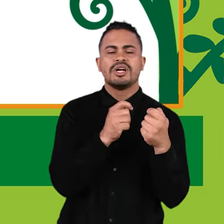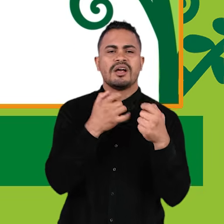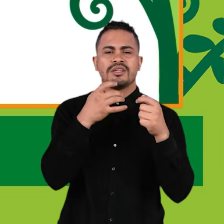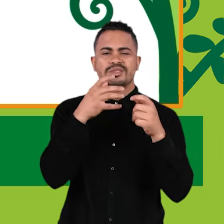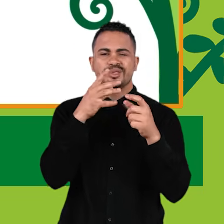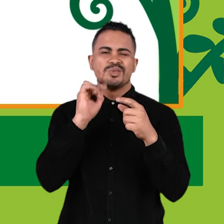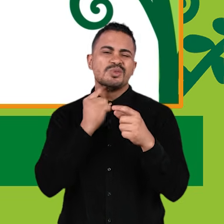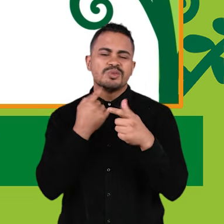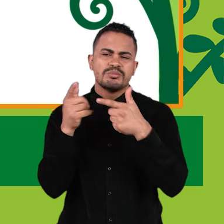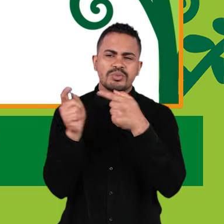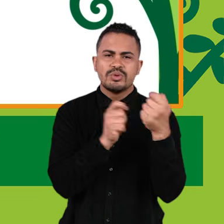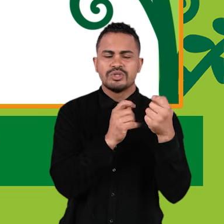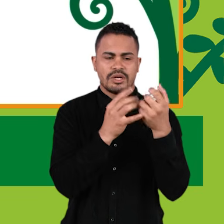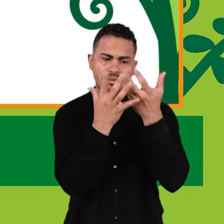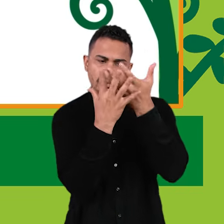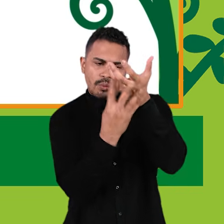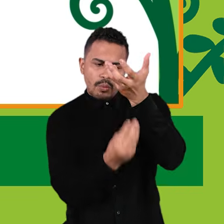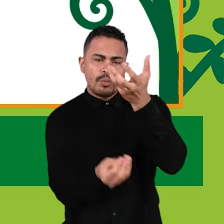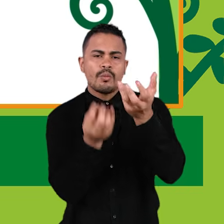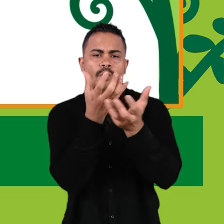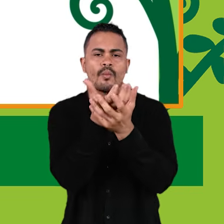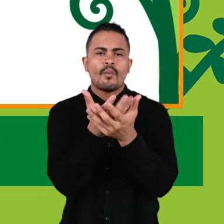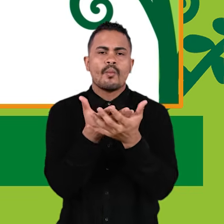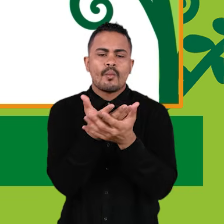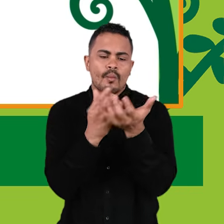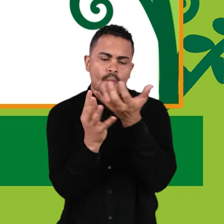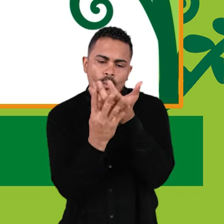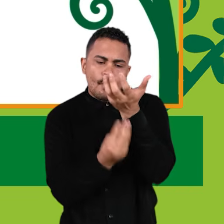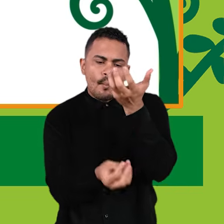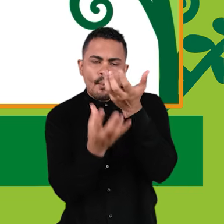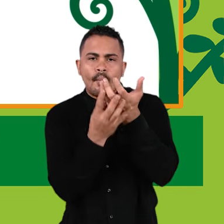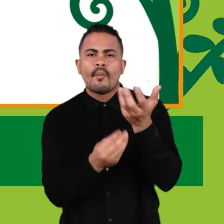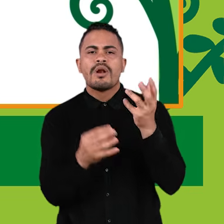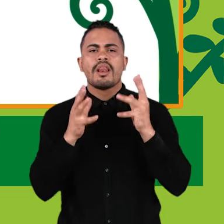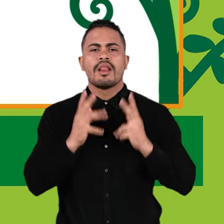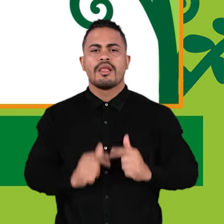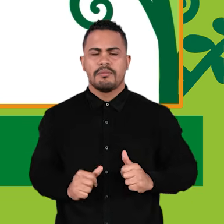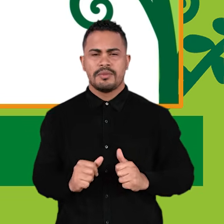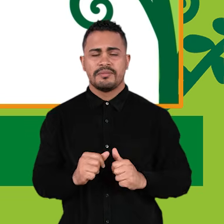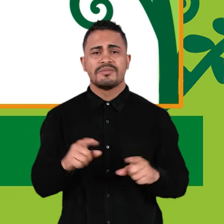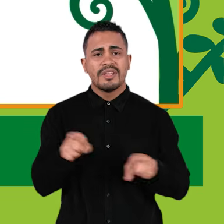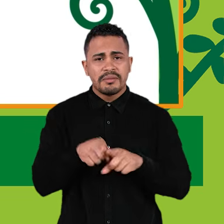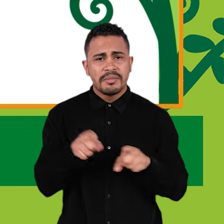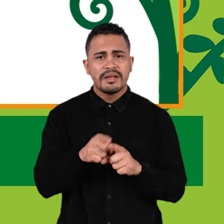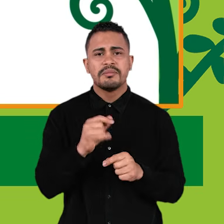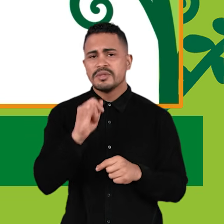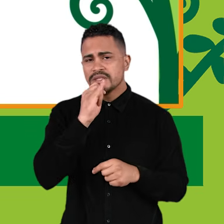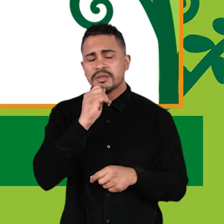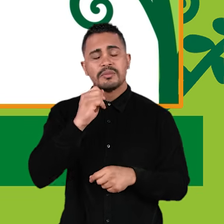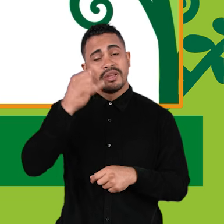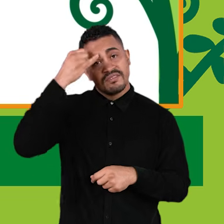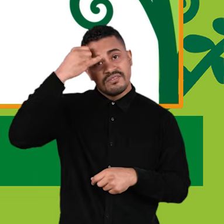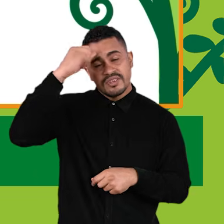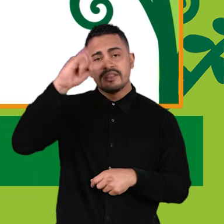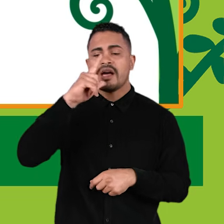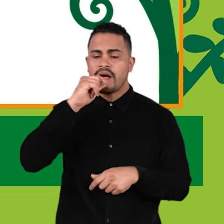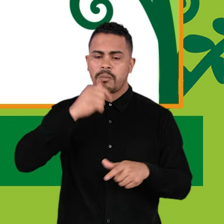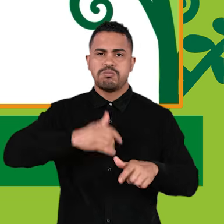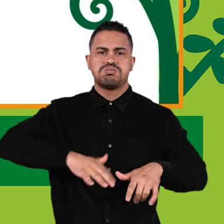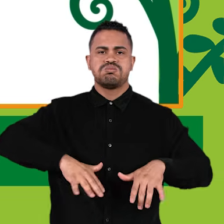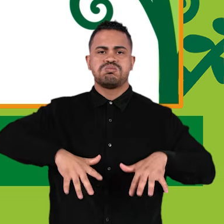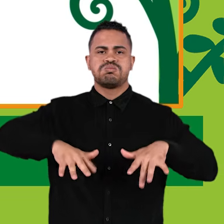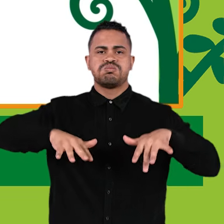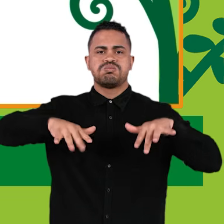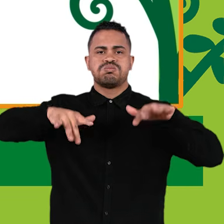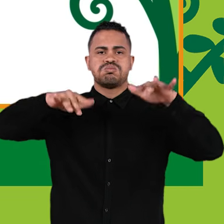que as dunas fazem. Elas impedem, por exemplo, que haja uma enchente na sua cidade, porque aquela água ela vai